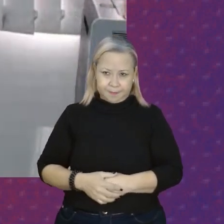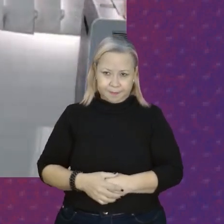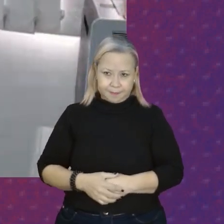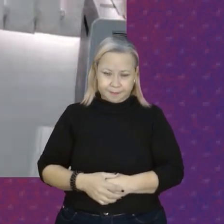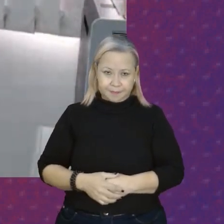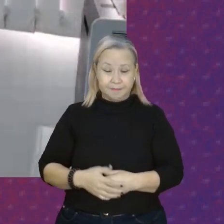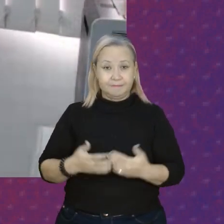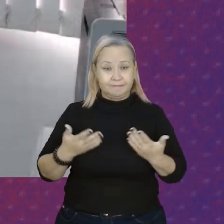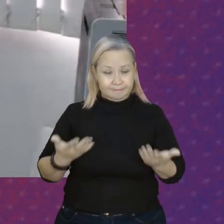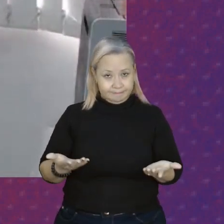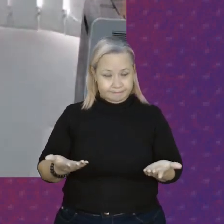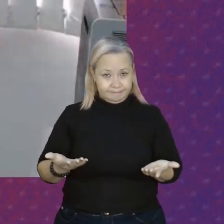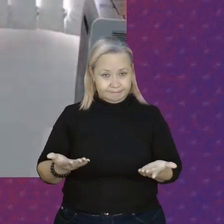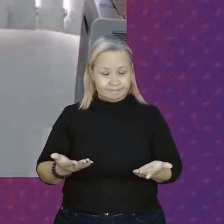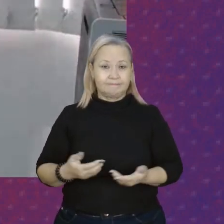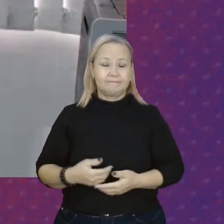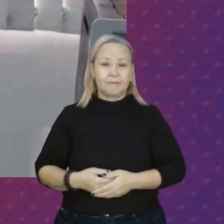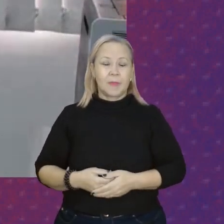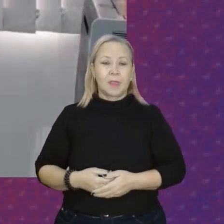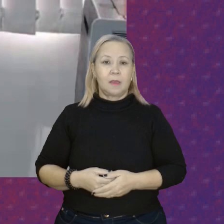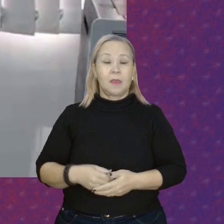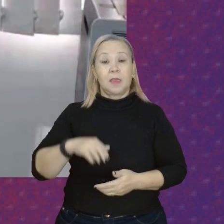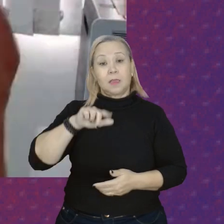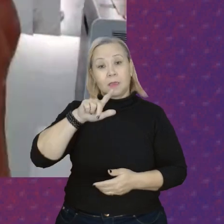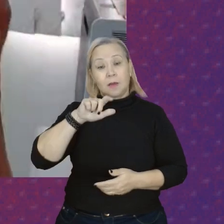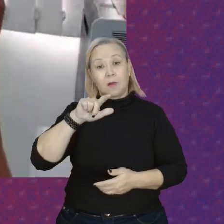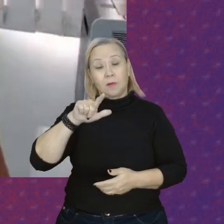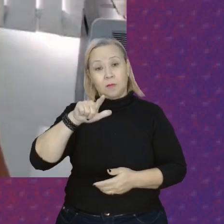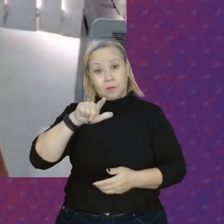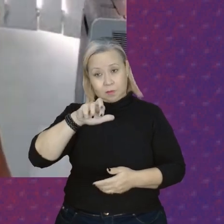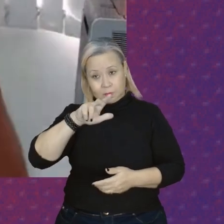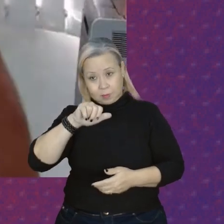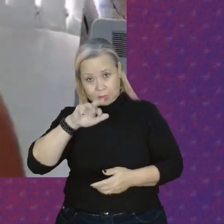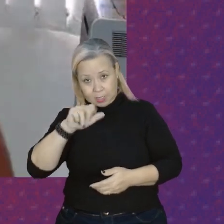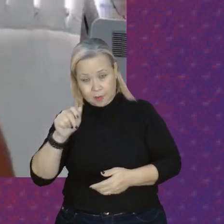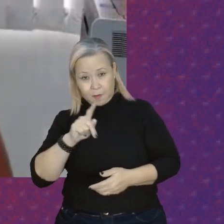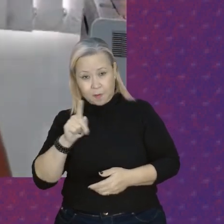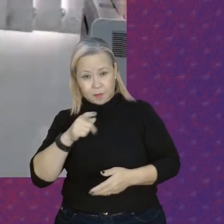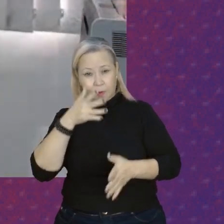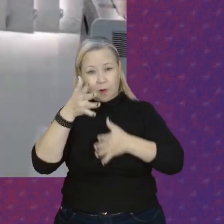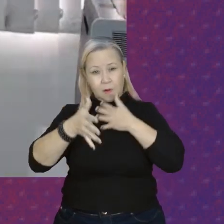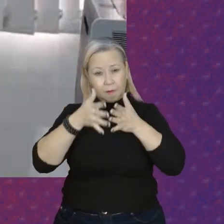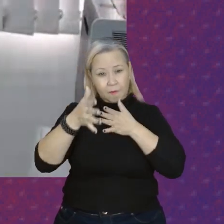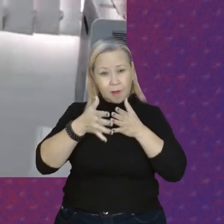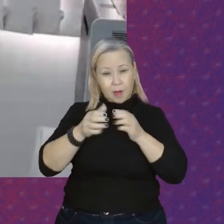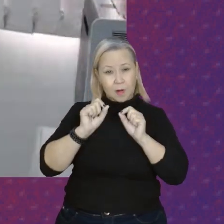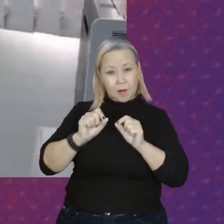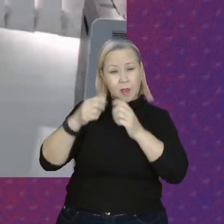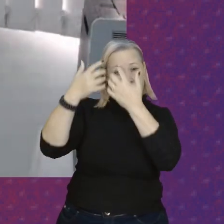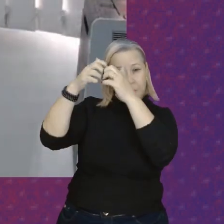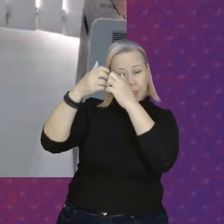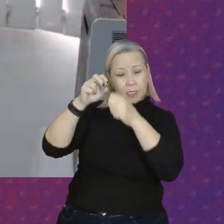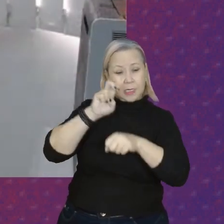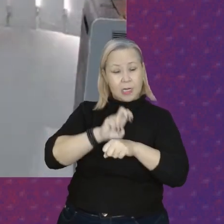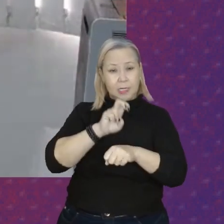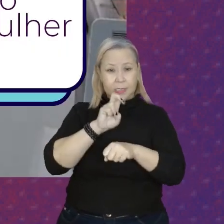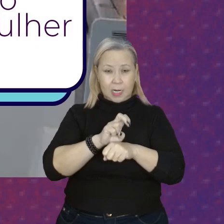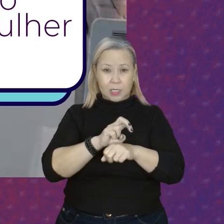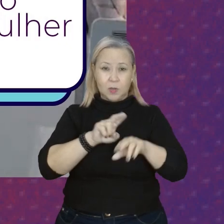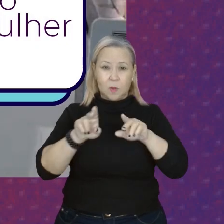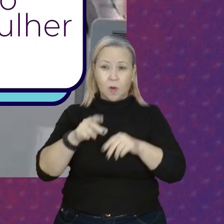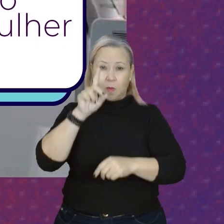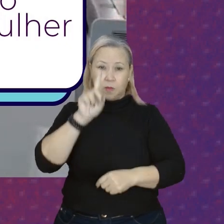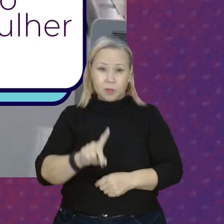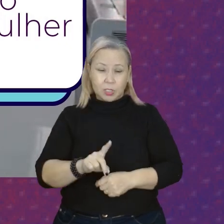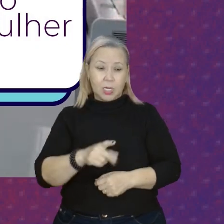professora Lívia, né? Pensando nas creches como um direito